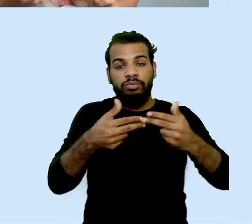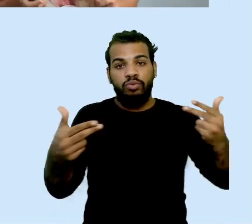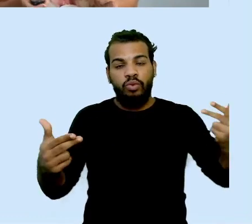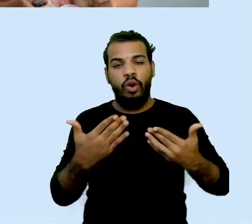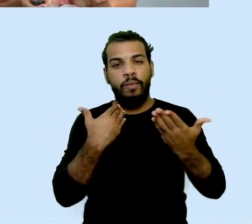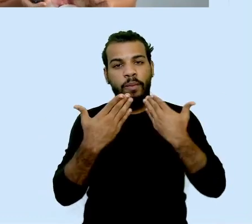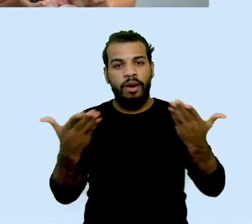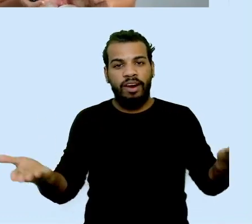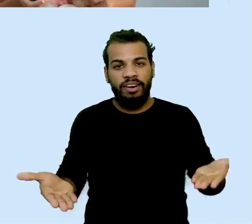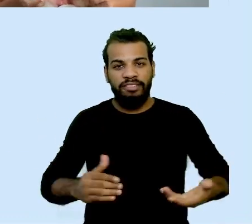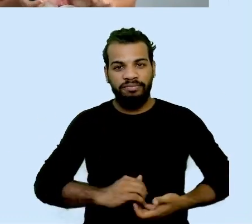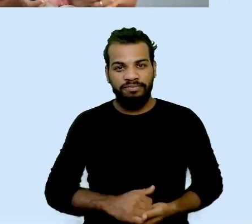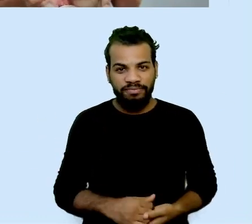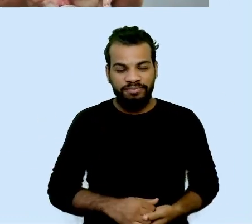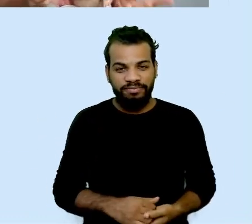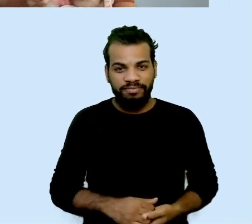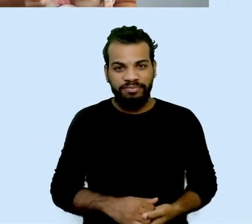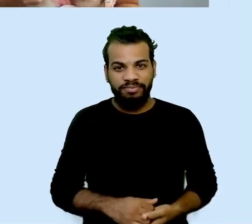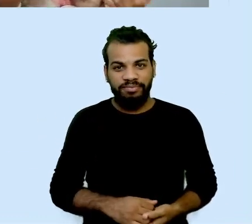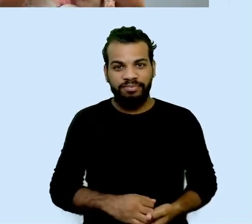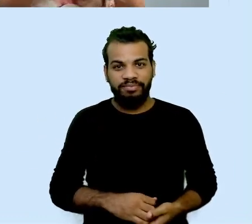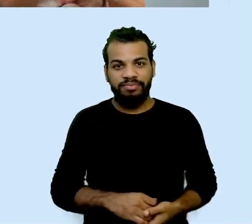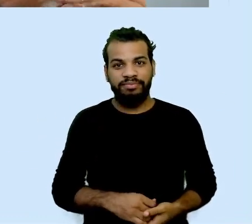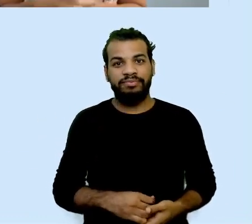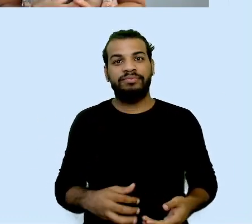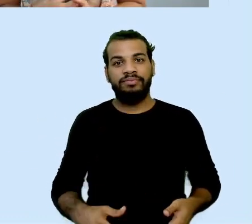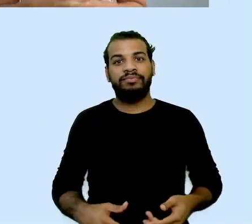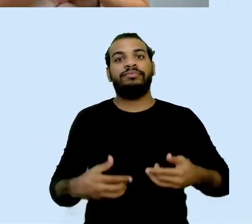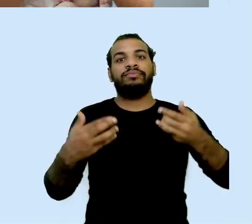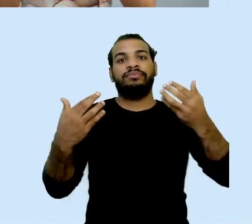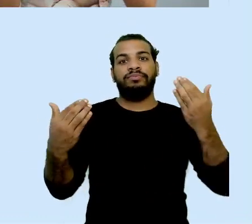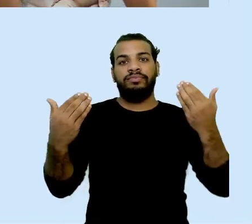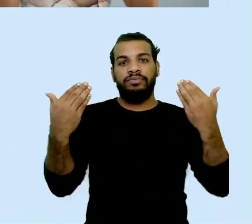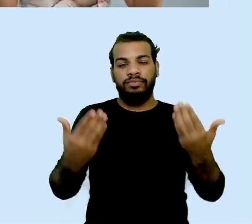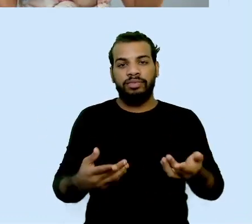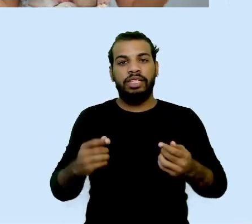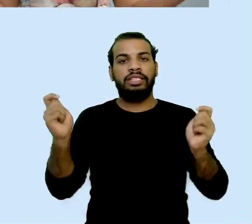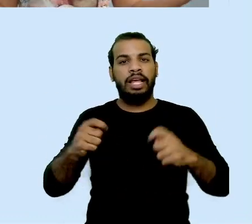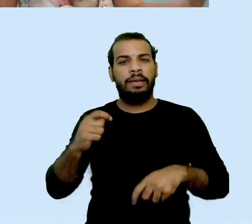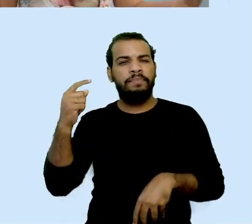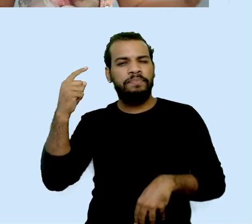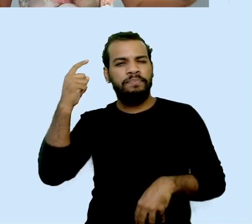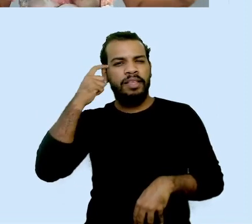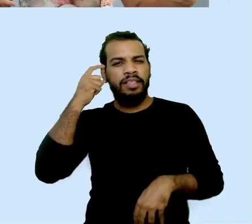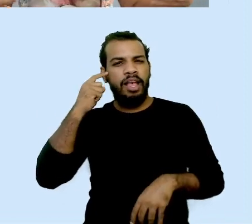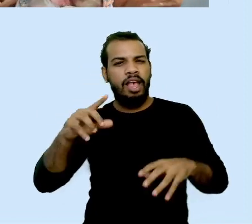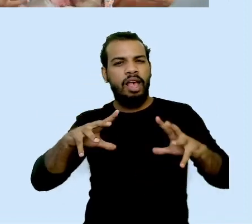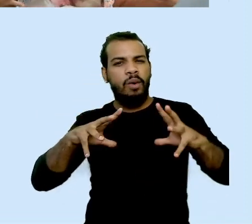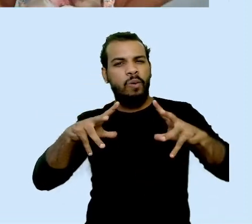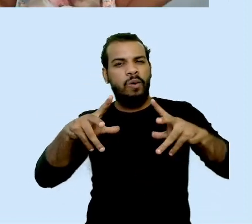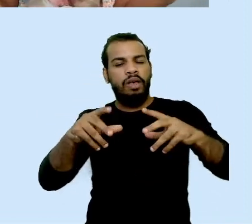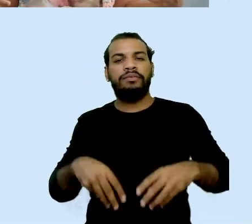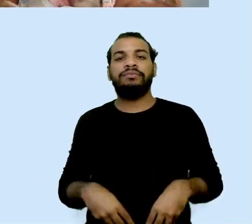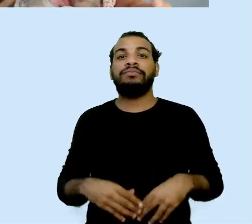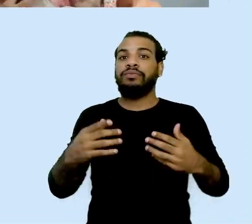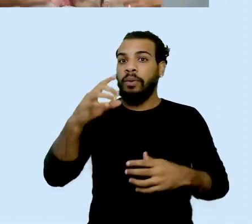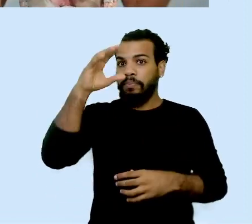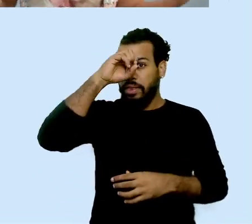aqui. A gente consegue ver todos esses elementos, consegue pensar tudo isso, e aí o seu